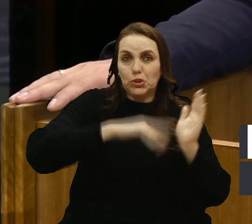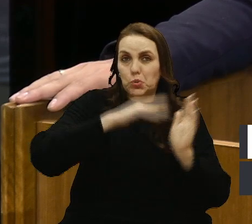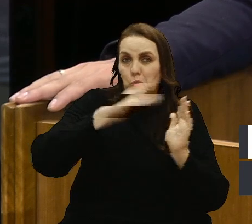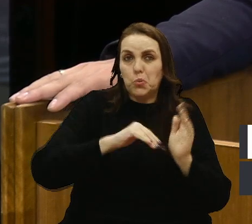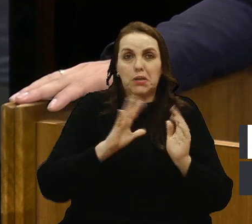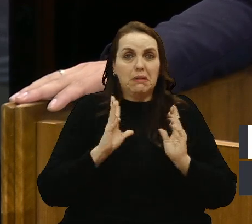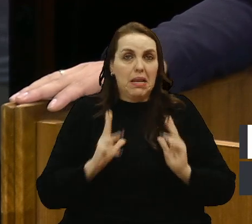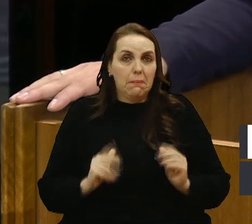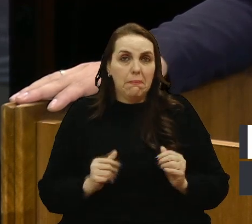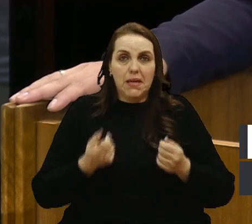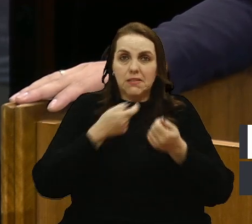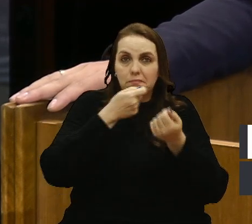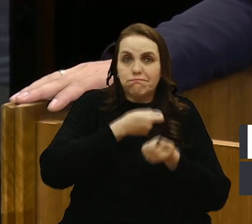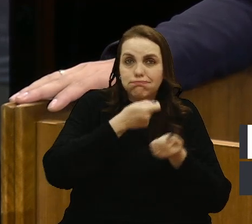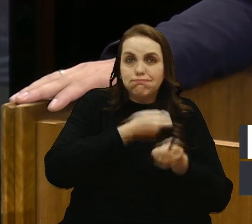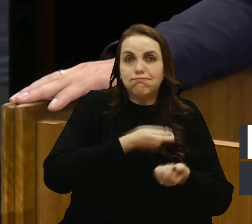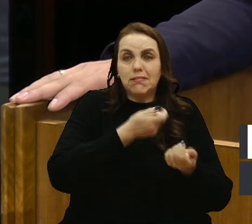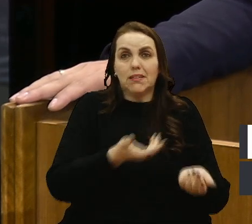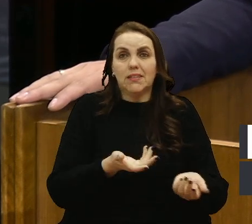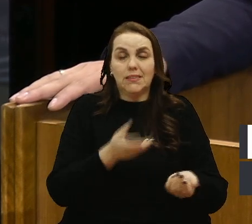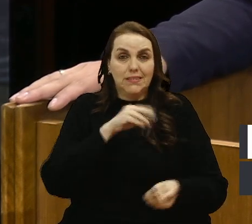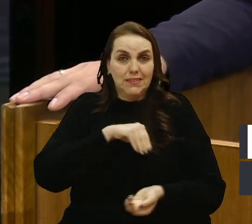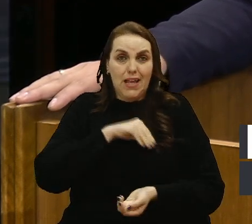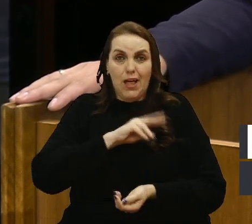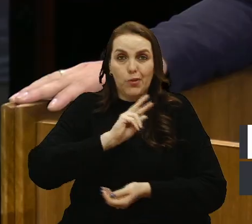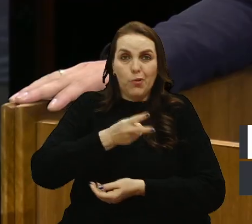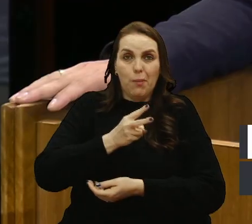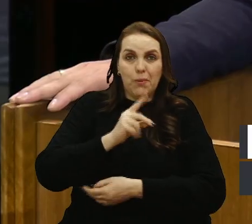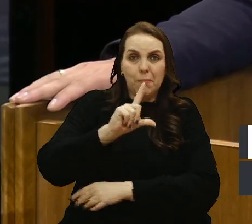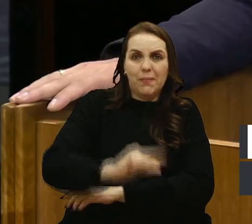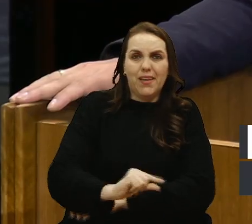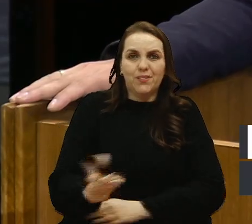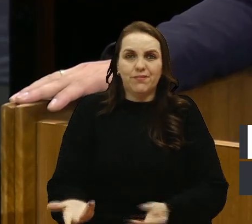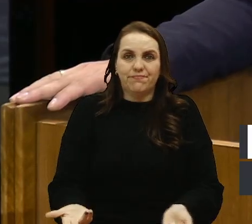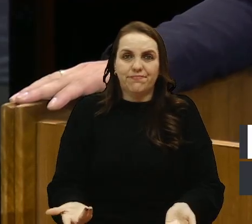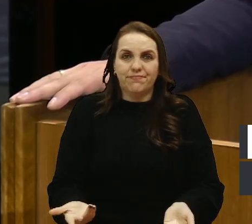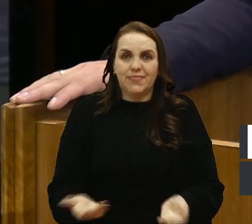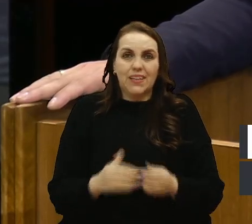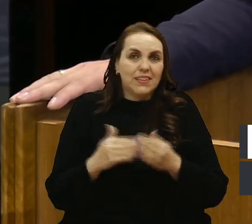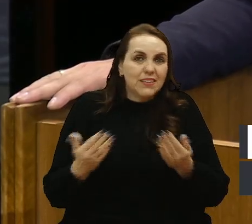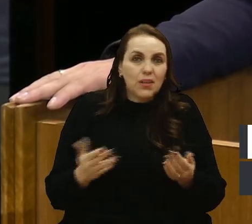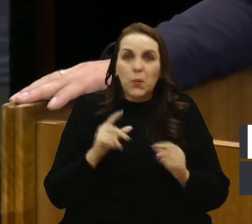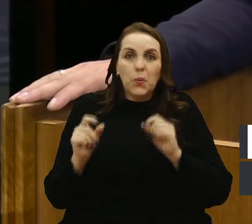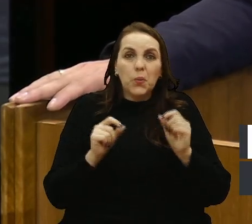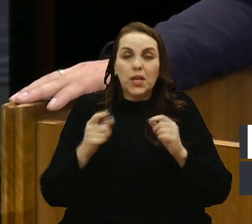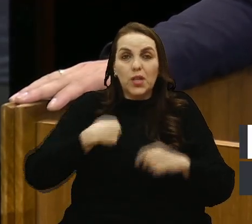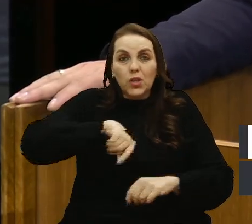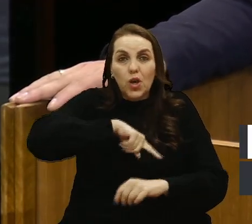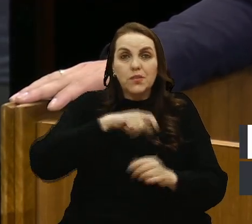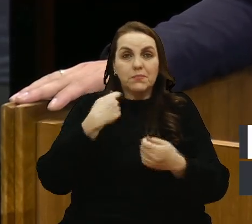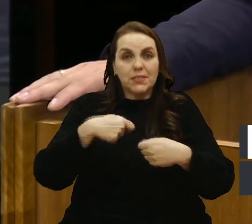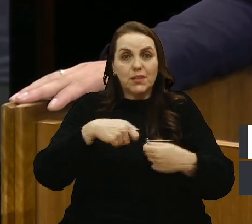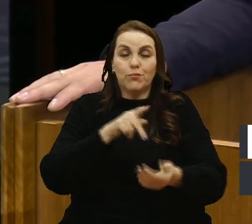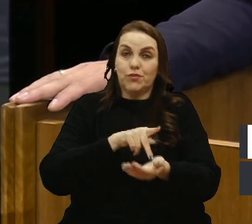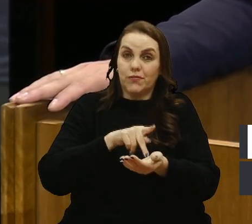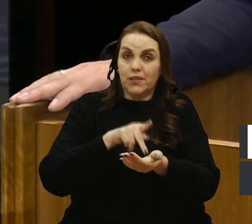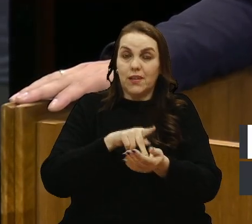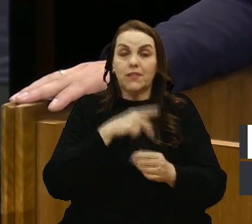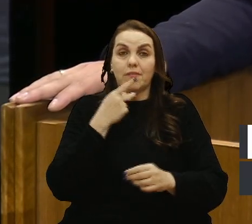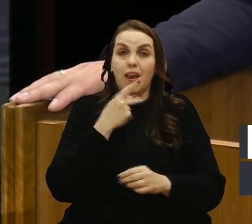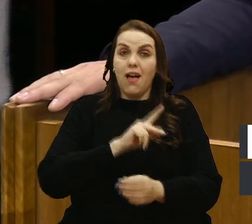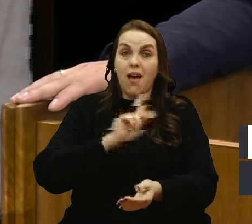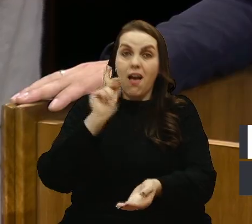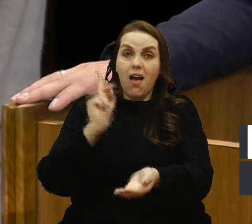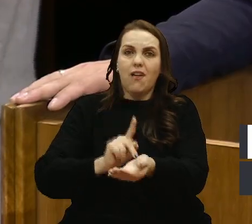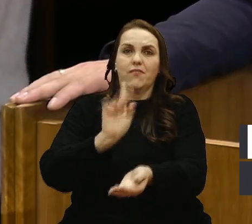de uma cabine de pintura, ganhando menos de R$2.000. Então, o que nós precisamos restabelecer aqui é a